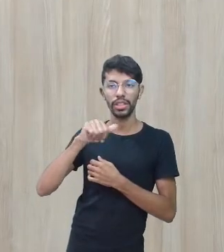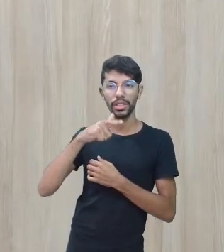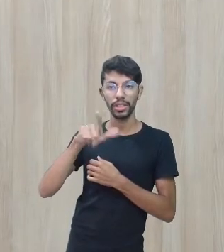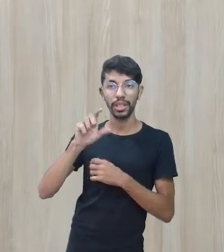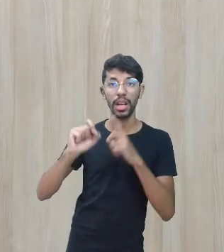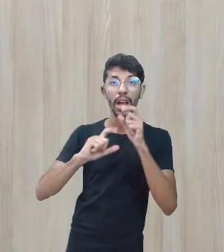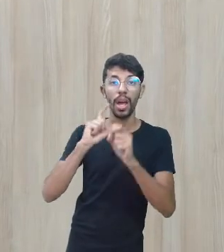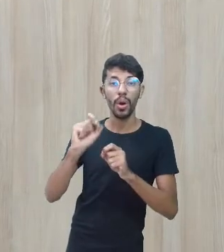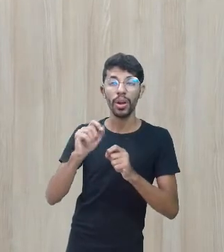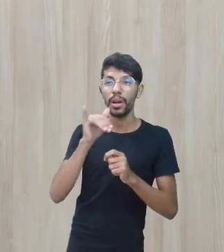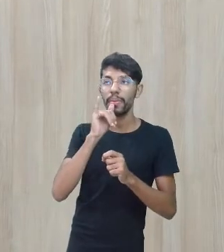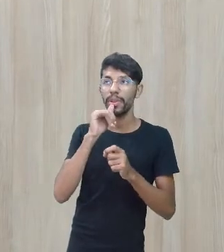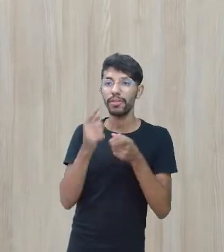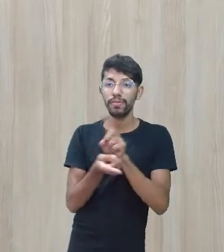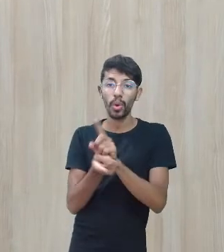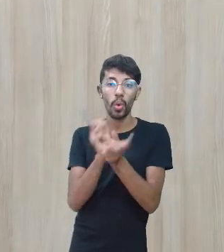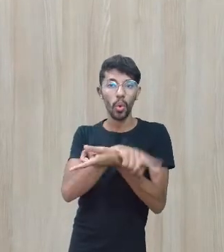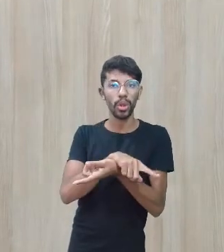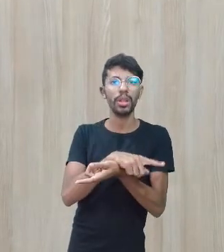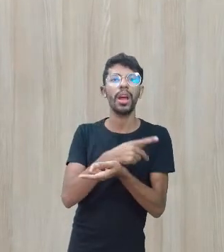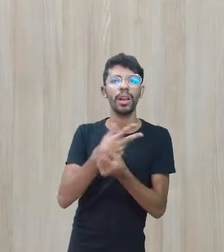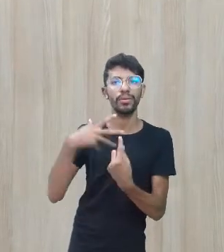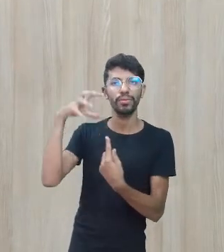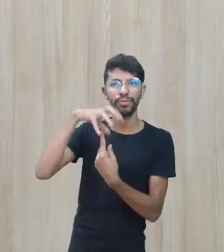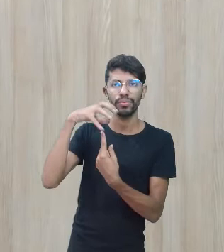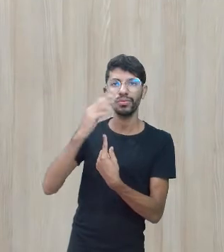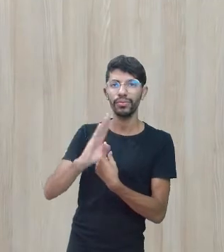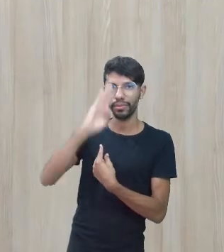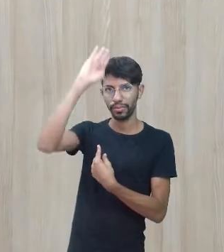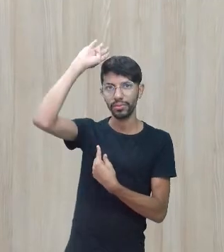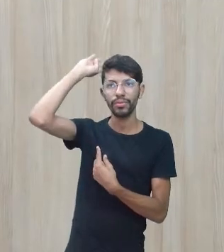uma antítese, o contrário das